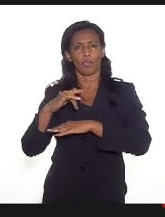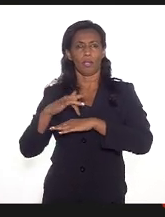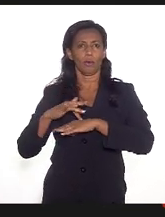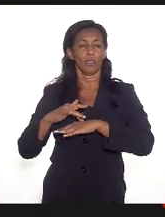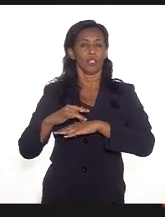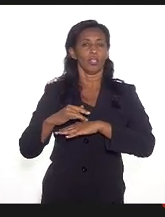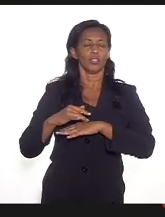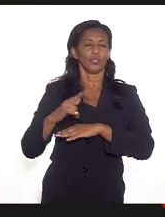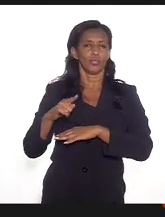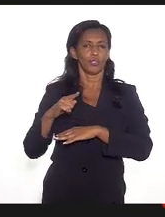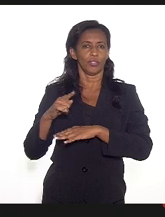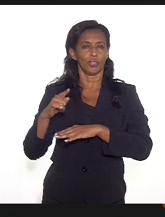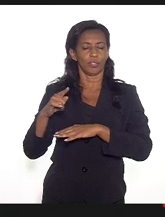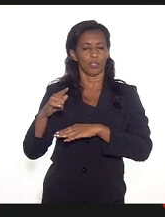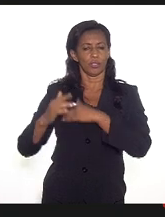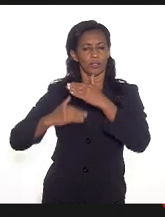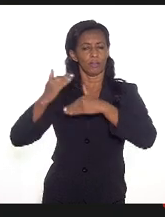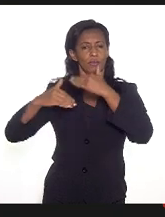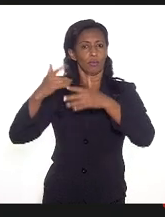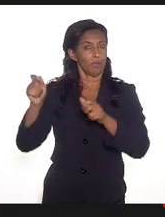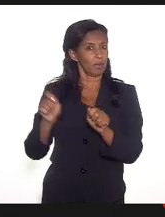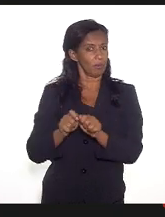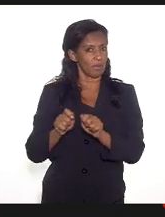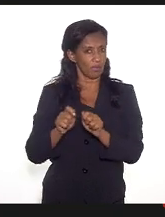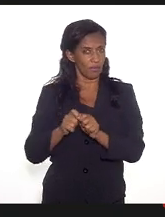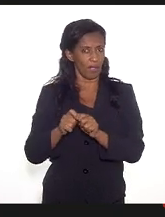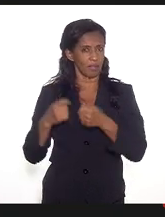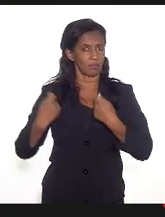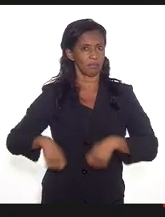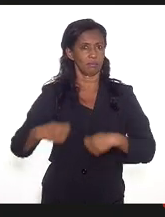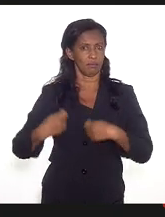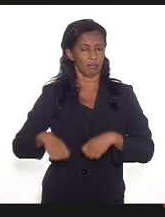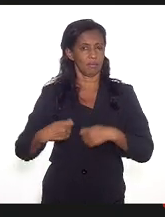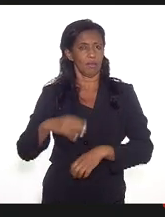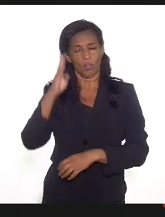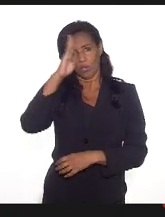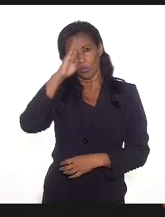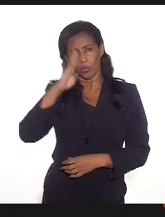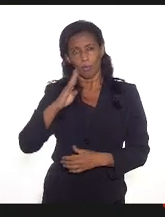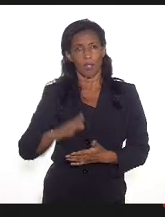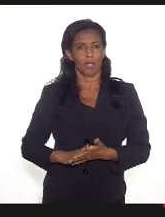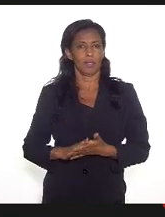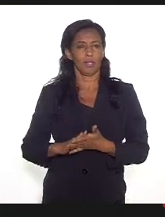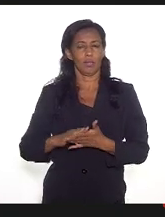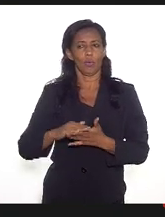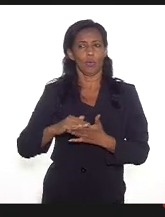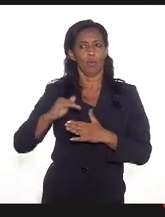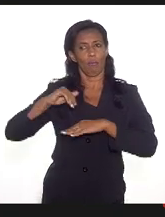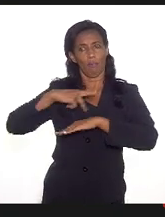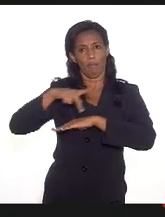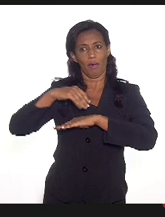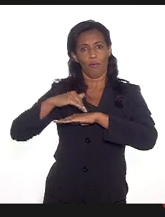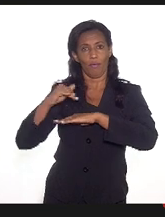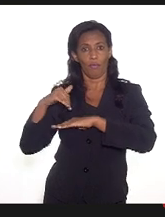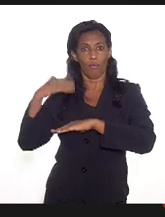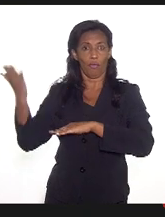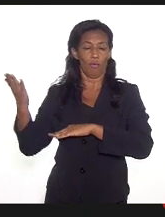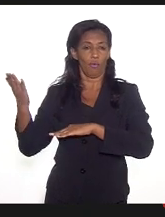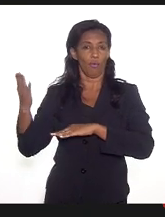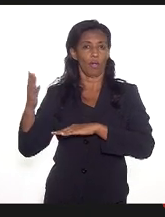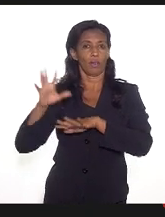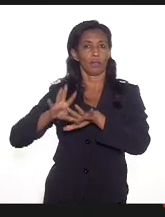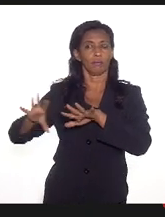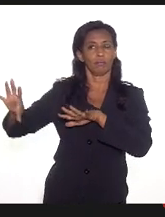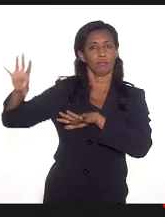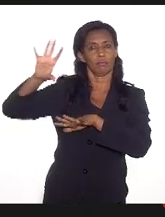E é também enfática na necessidade de inserção do Brasil no cenário internacional, nessas grandes